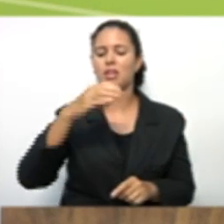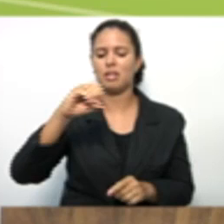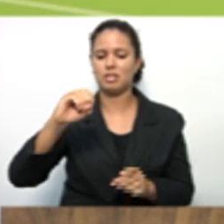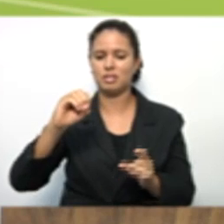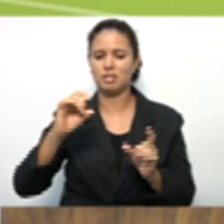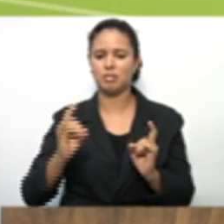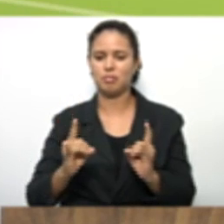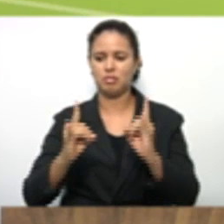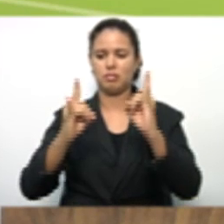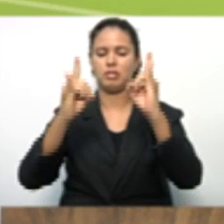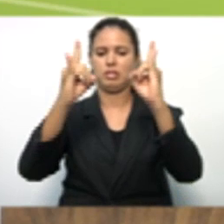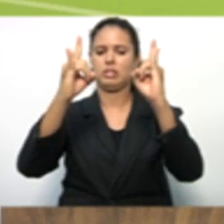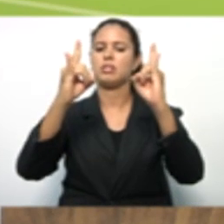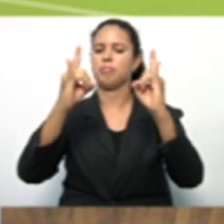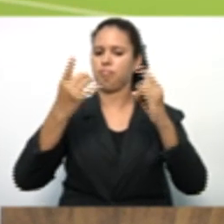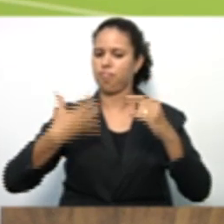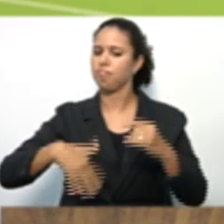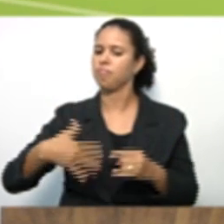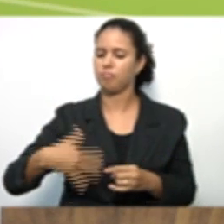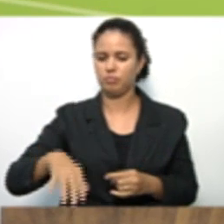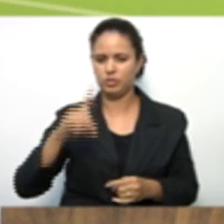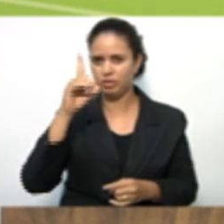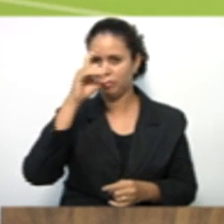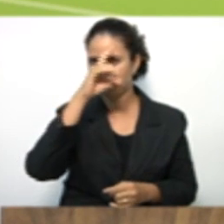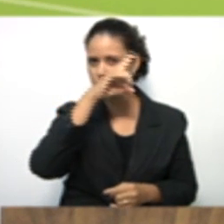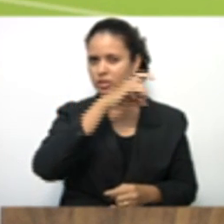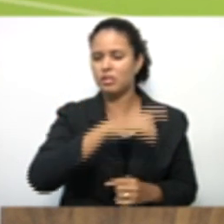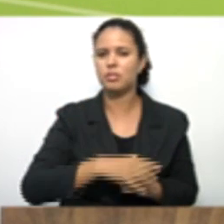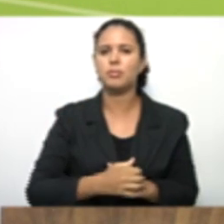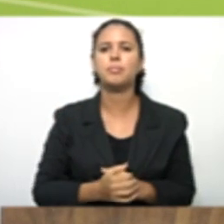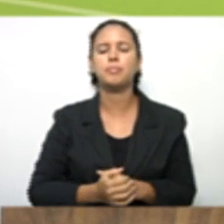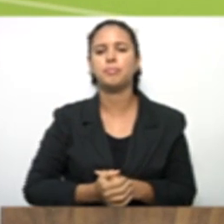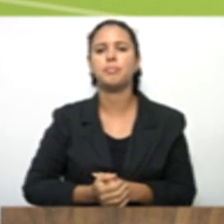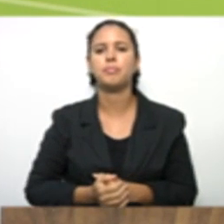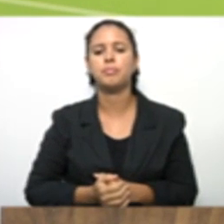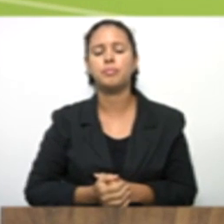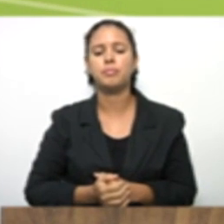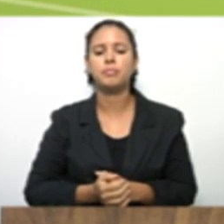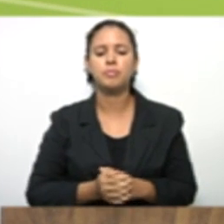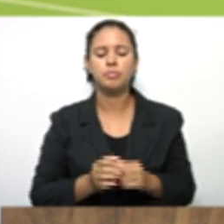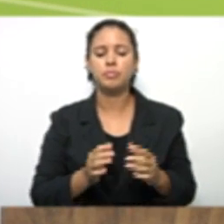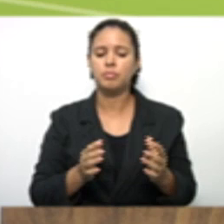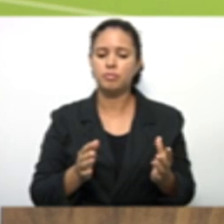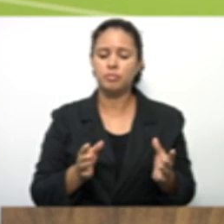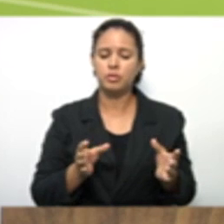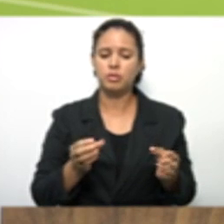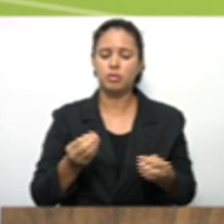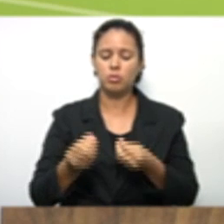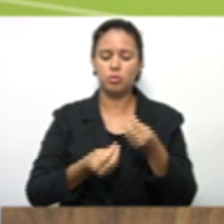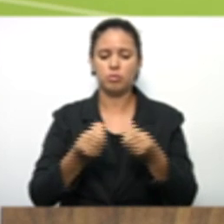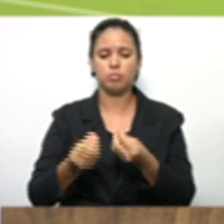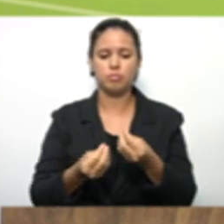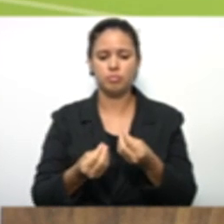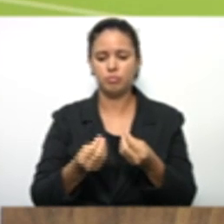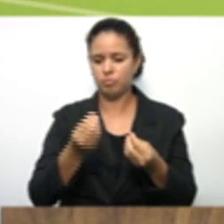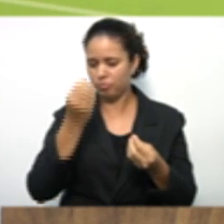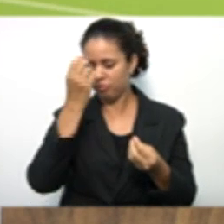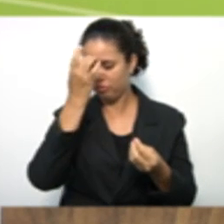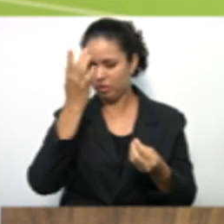1, apartamento 2. Então nós fazemos o quê? Geramos tudo em um único nome. Qual nome daríamos?